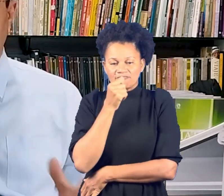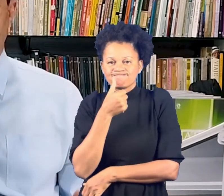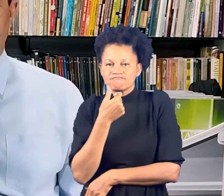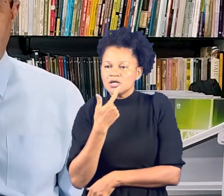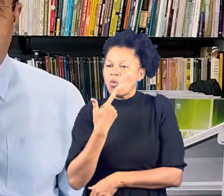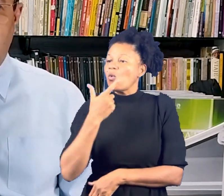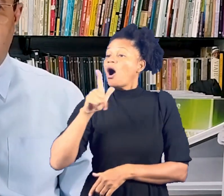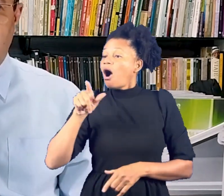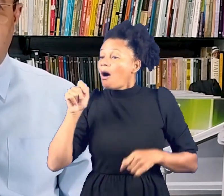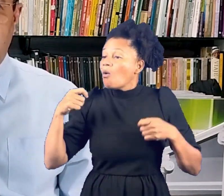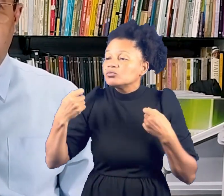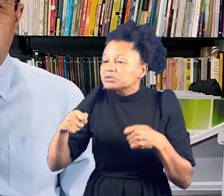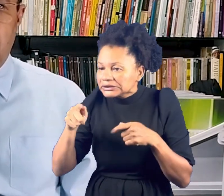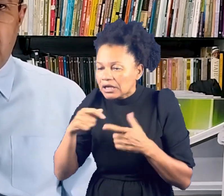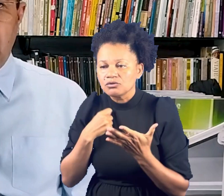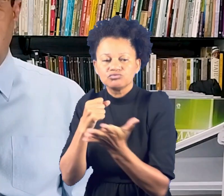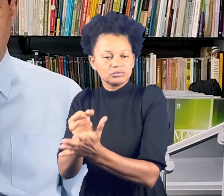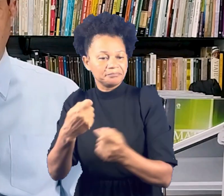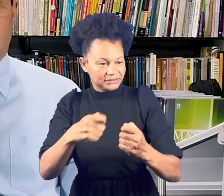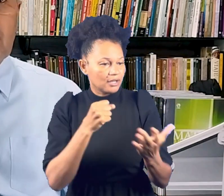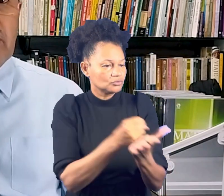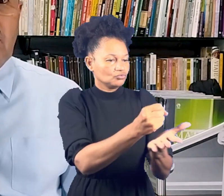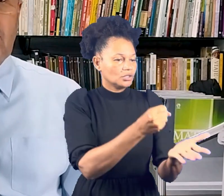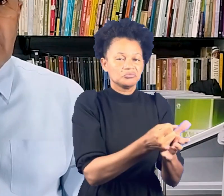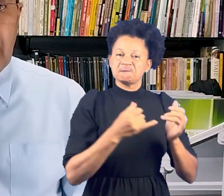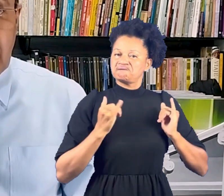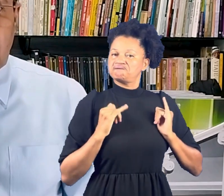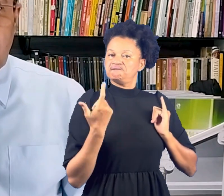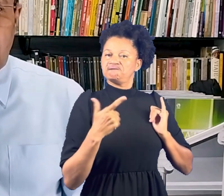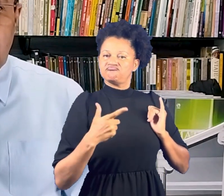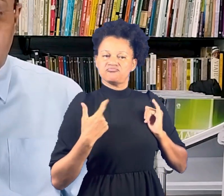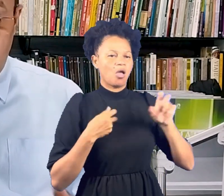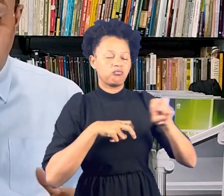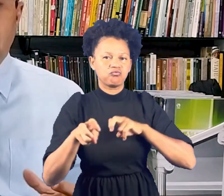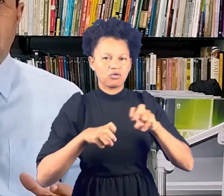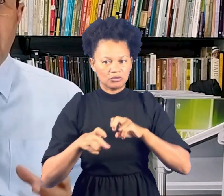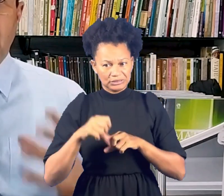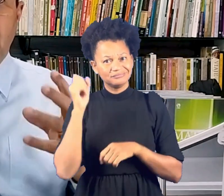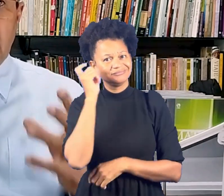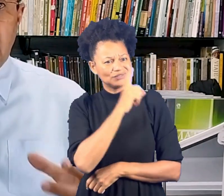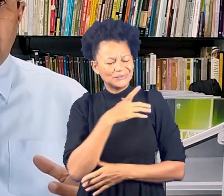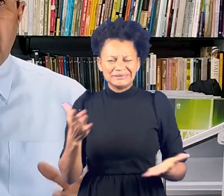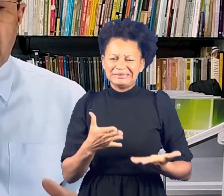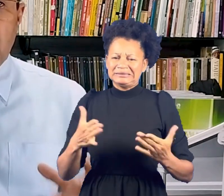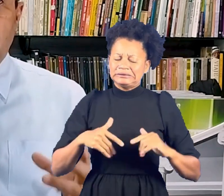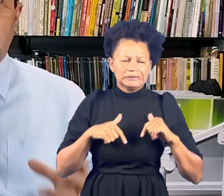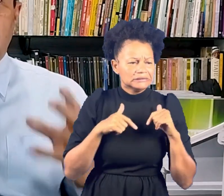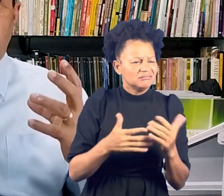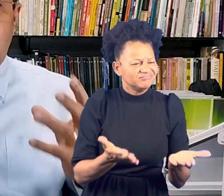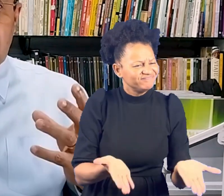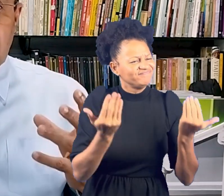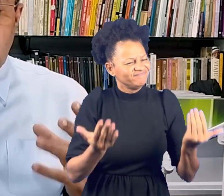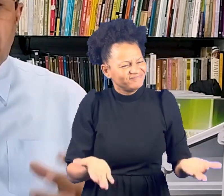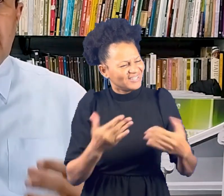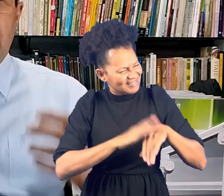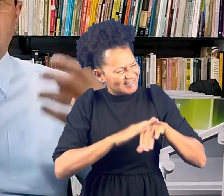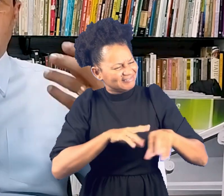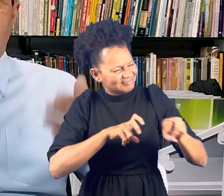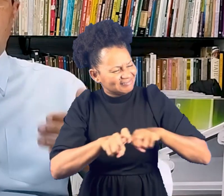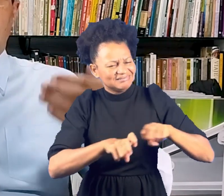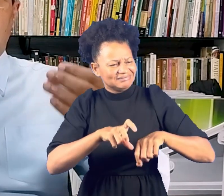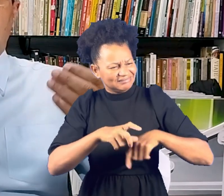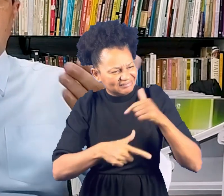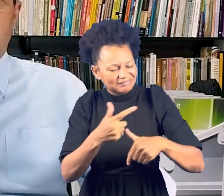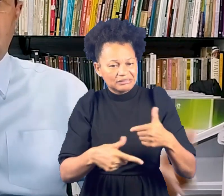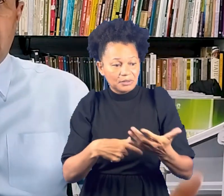que precisa ser feito. Né? E isso é algo raro. Nós hoje estamos lutando para que as pessoas façam